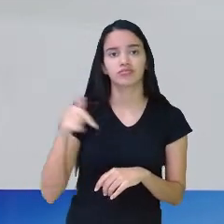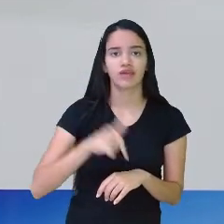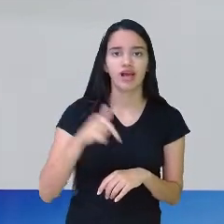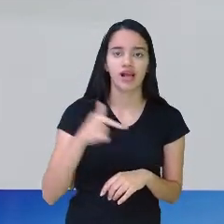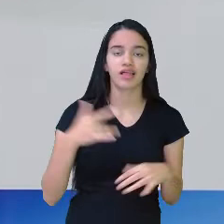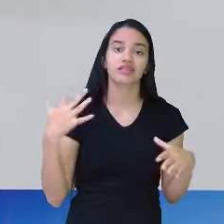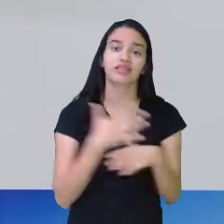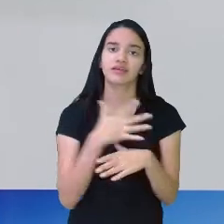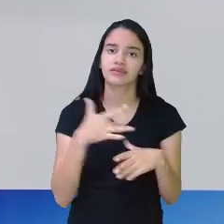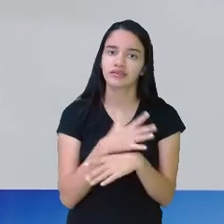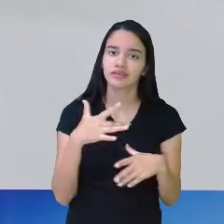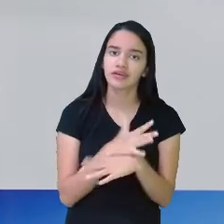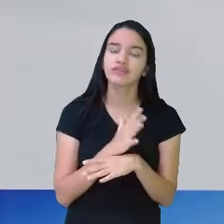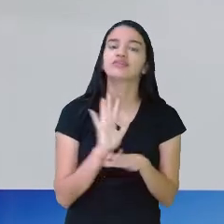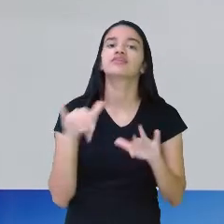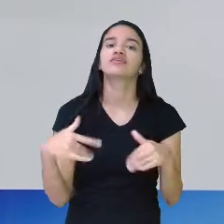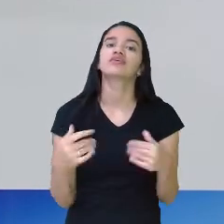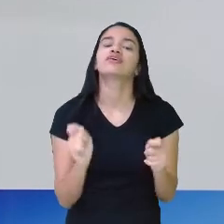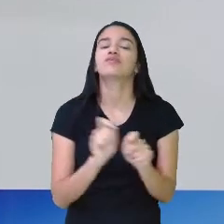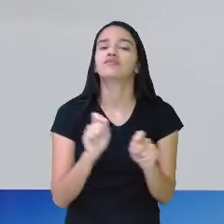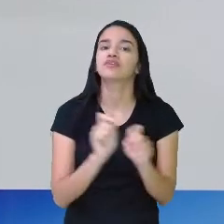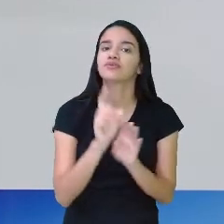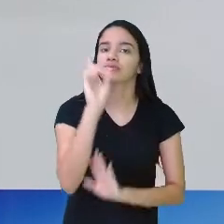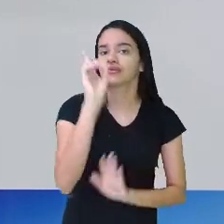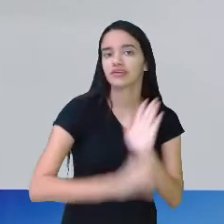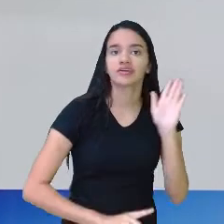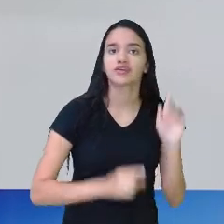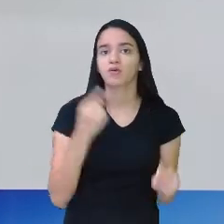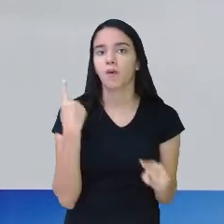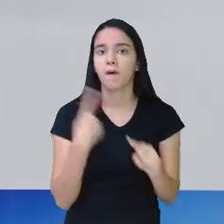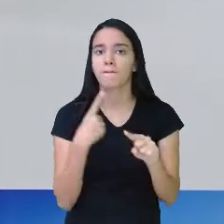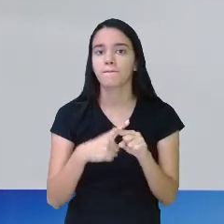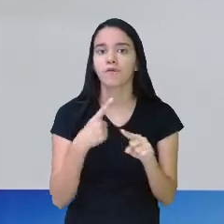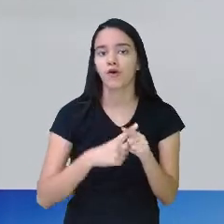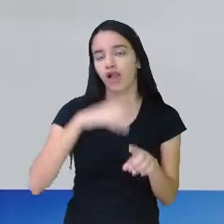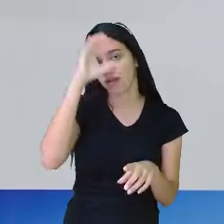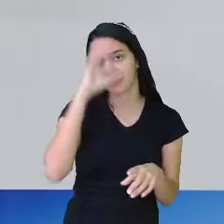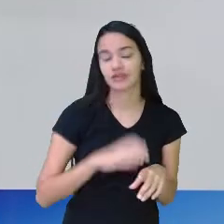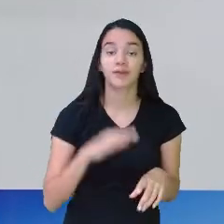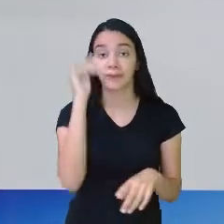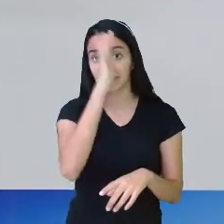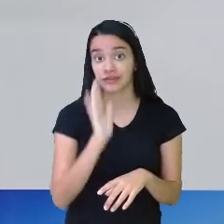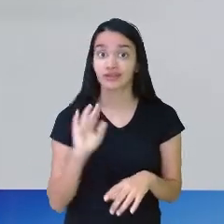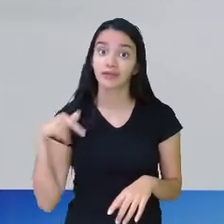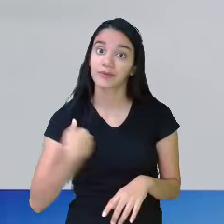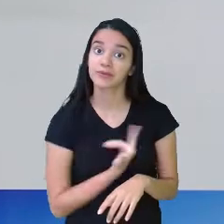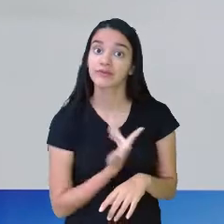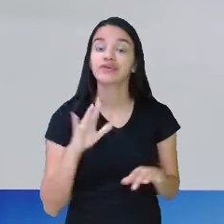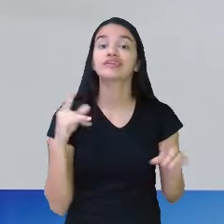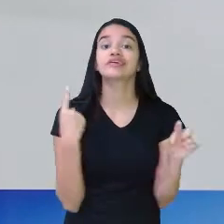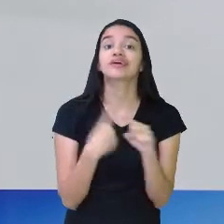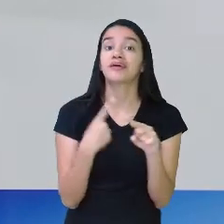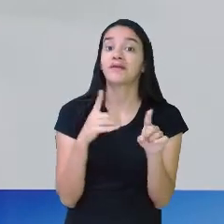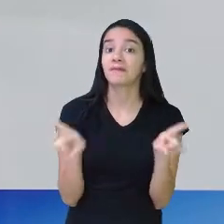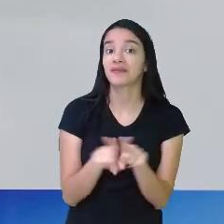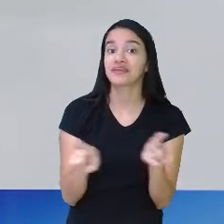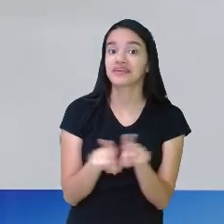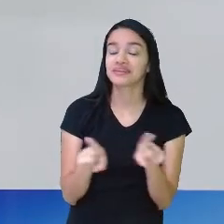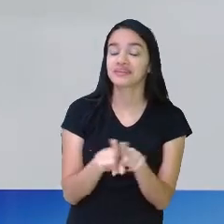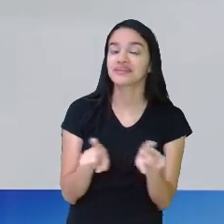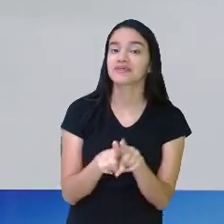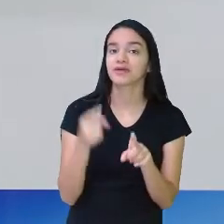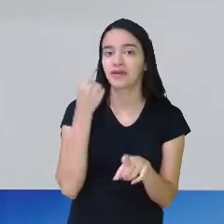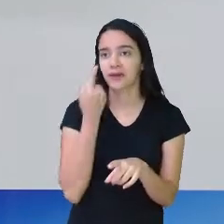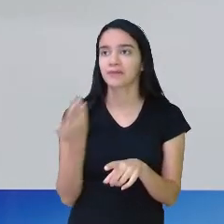na cidade fazendo valer os seus direitos, porque eles são cidadãos brasileiros como a gente. E além, e são mais além, né,